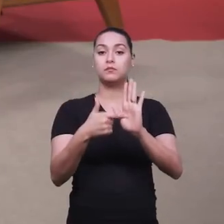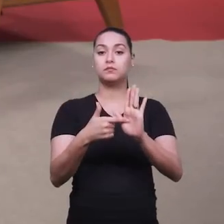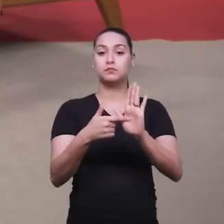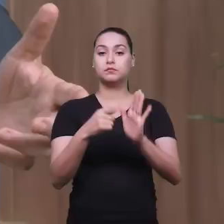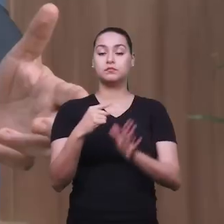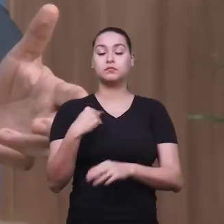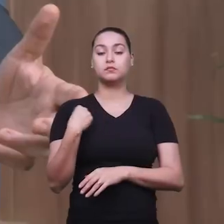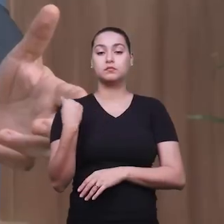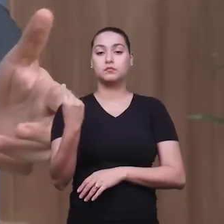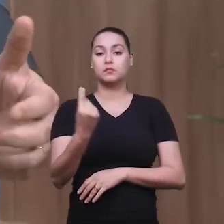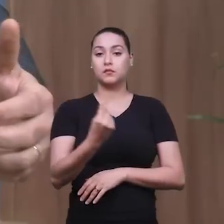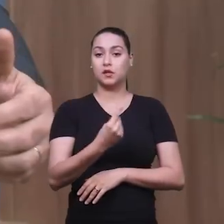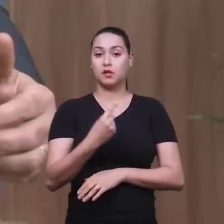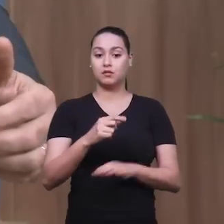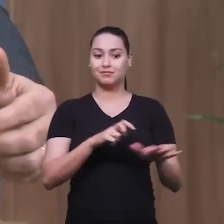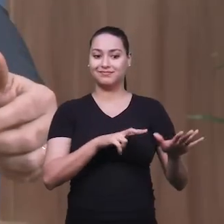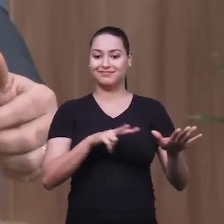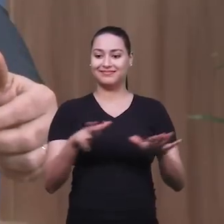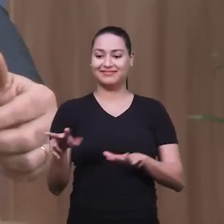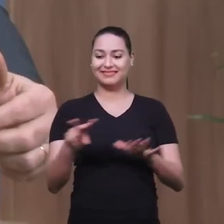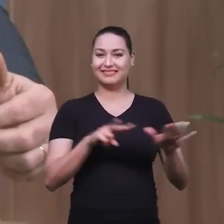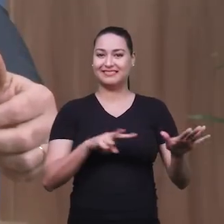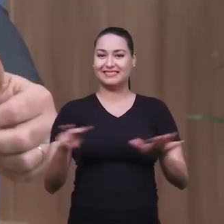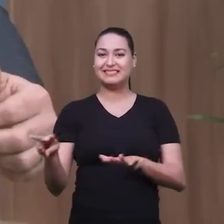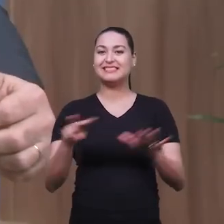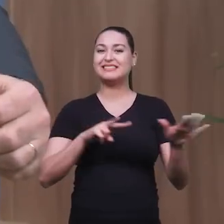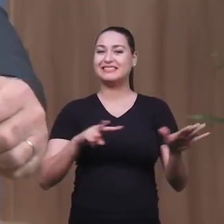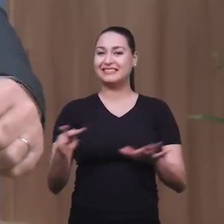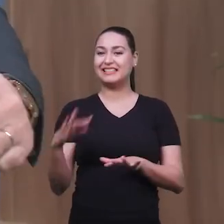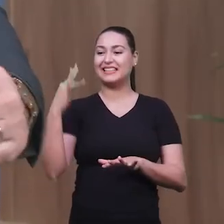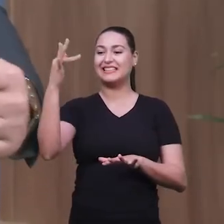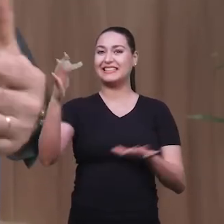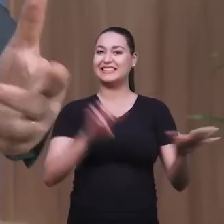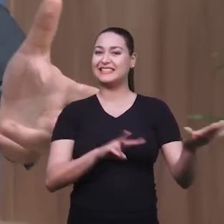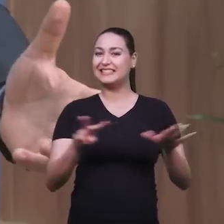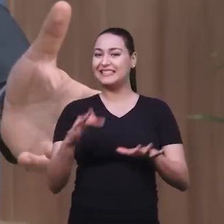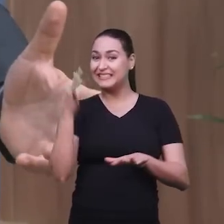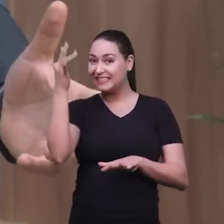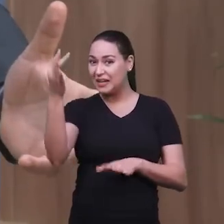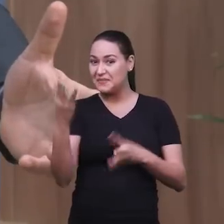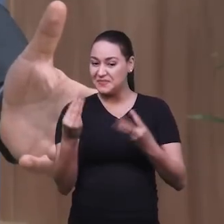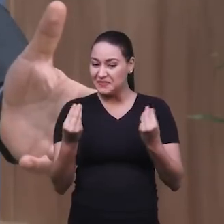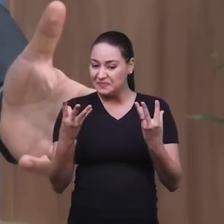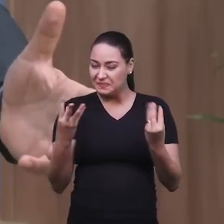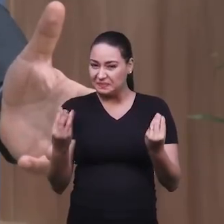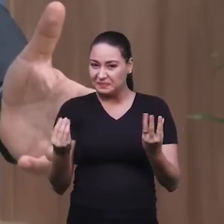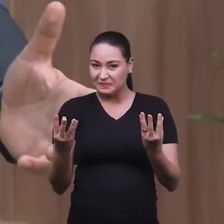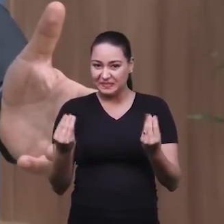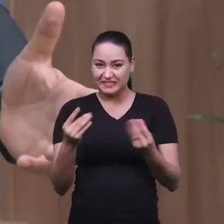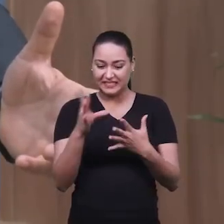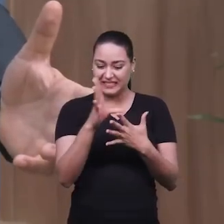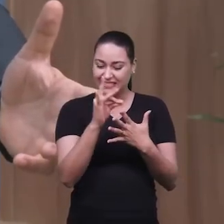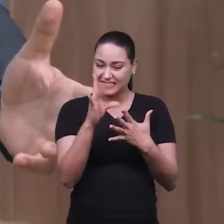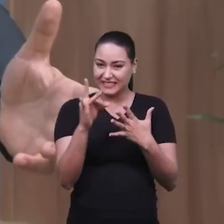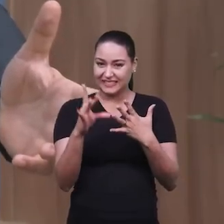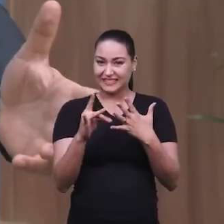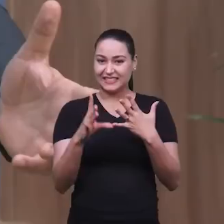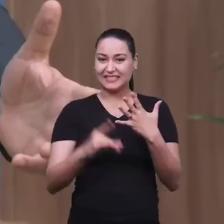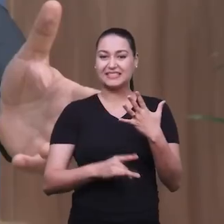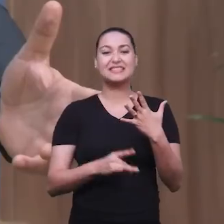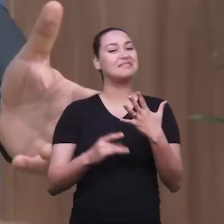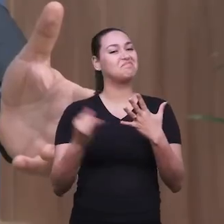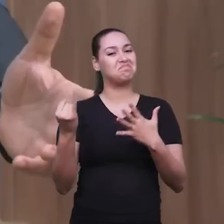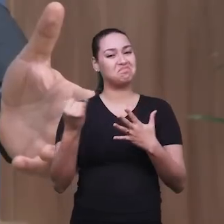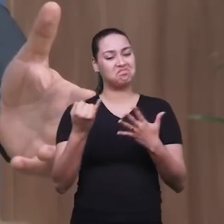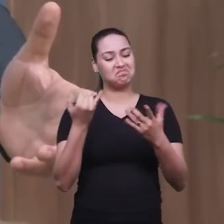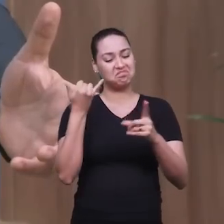bíblico permite é que fiquemos semanas falando sobre Sem ele, dúvida. porque é muito